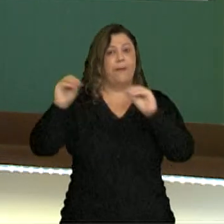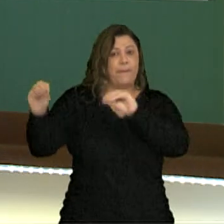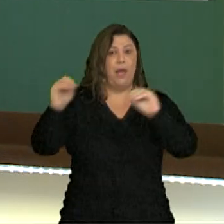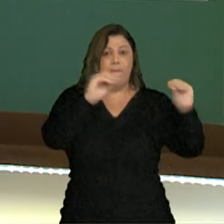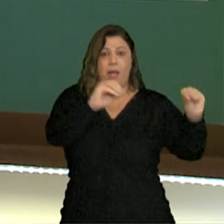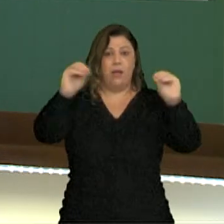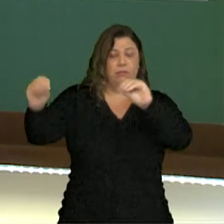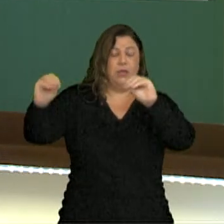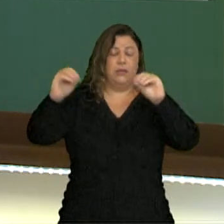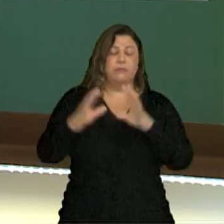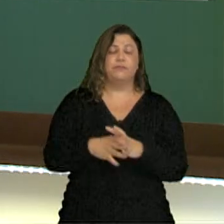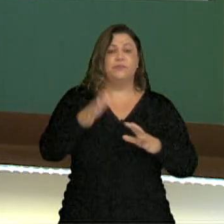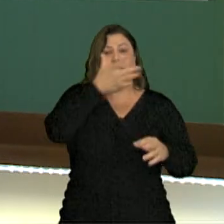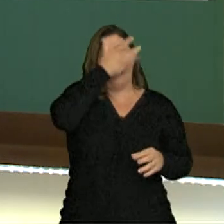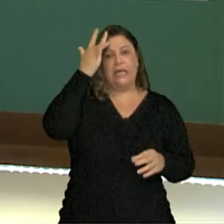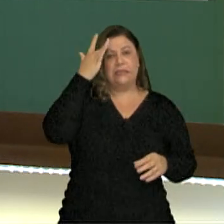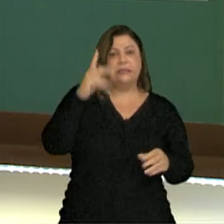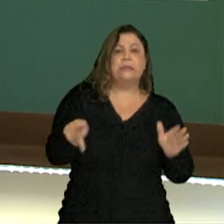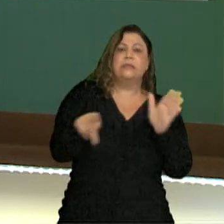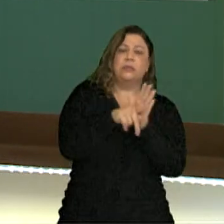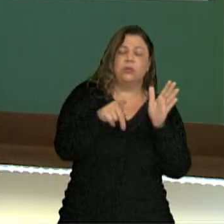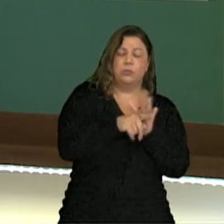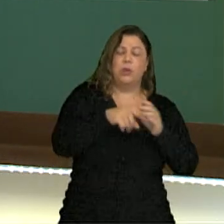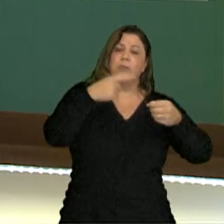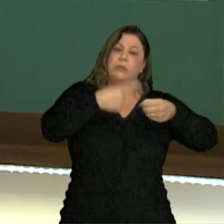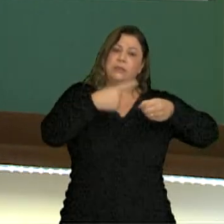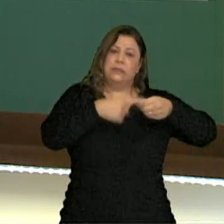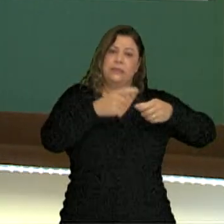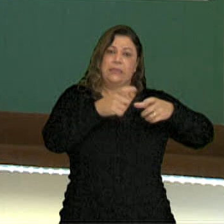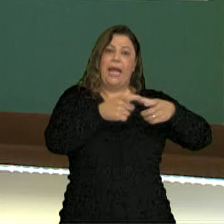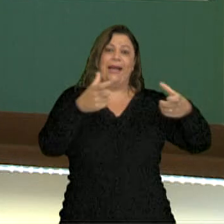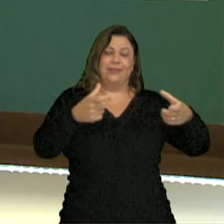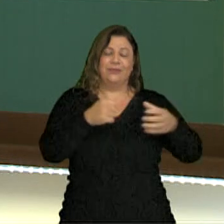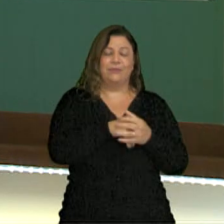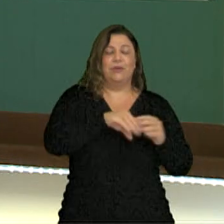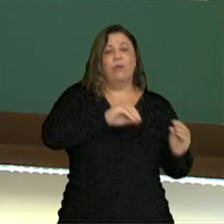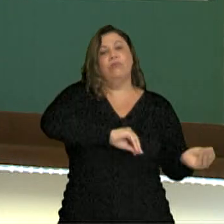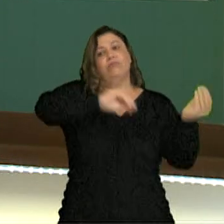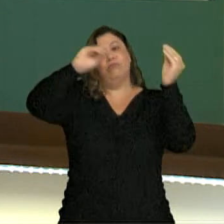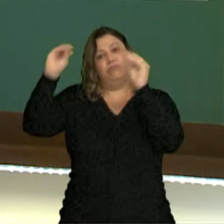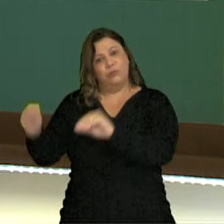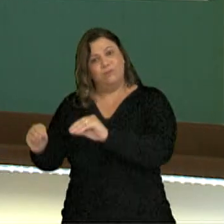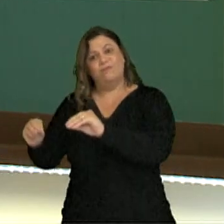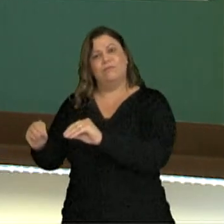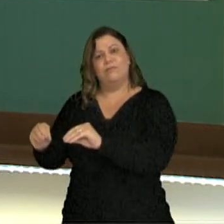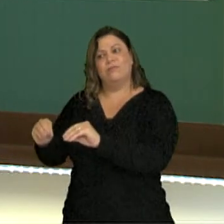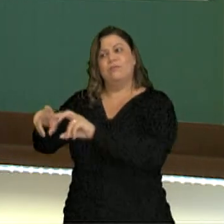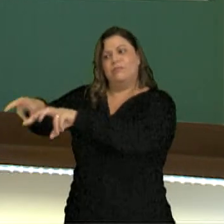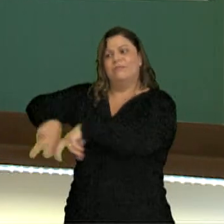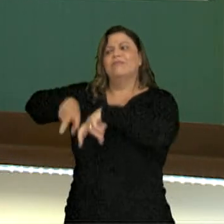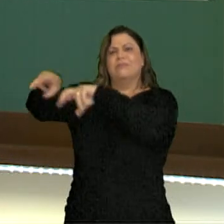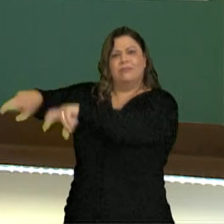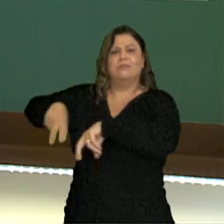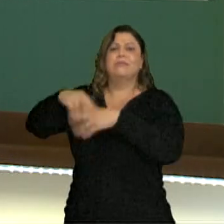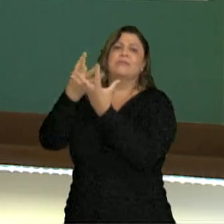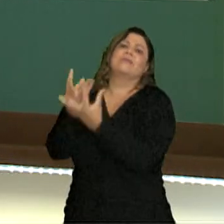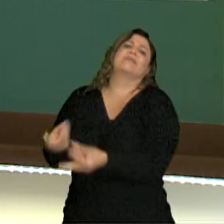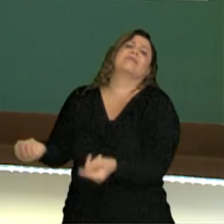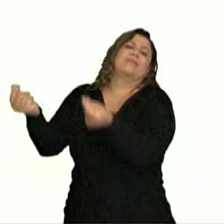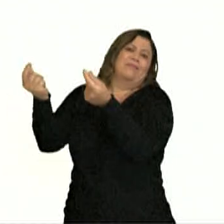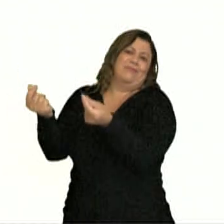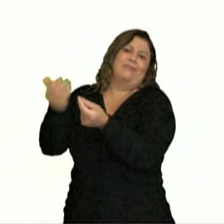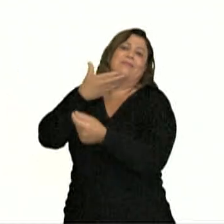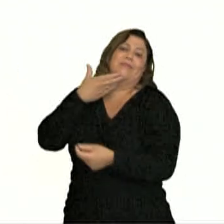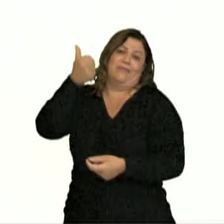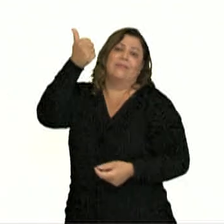que saem da cidade grande e vão para a área rural. Sim, procurando uma qualidade de vida